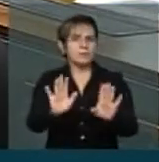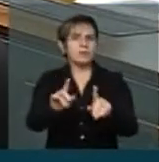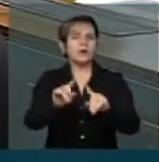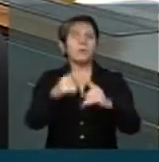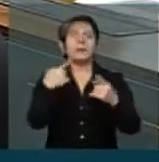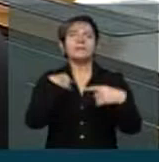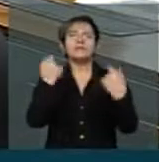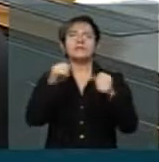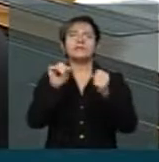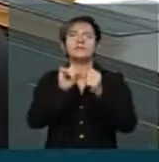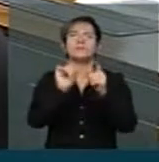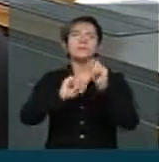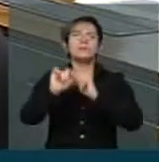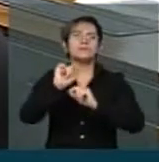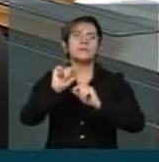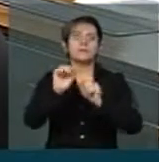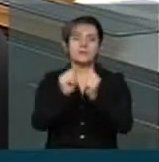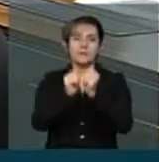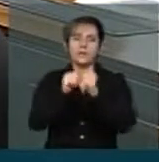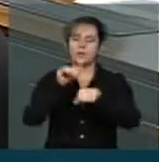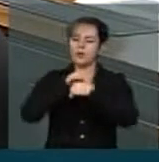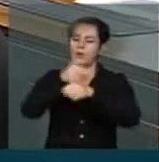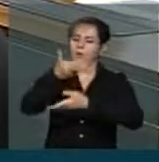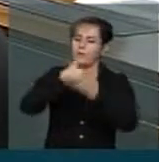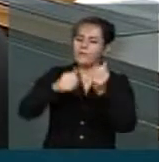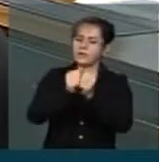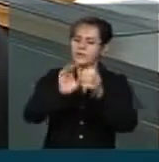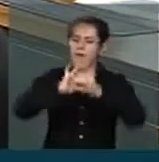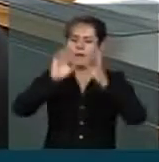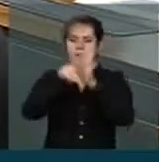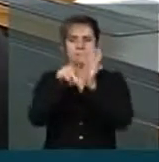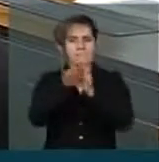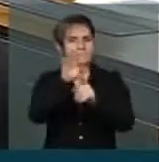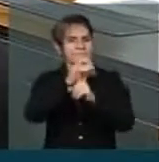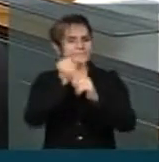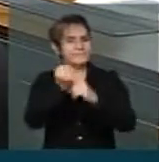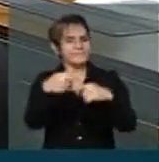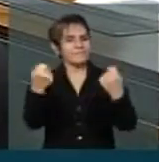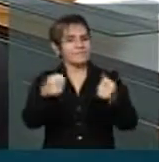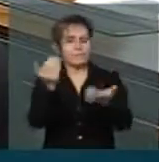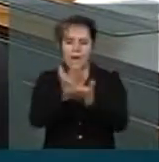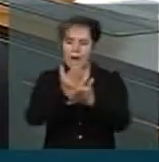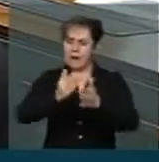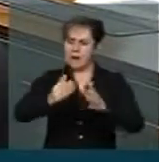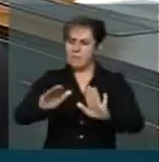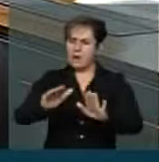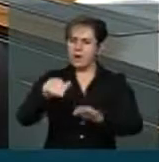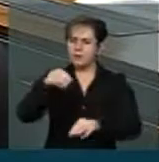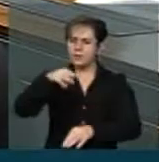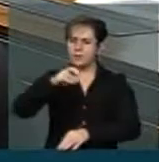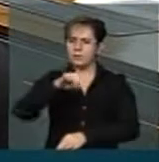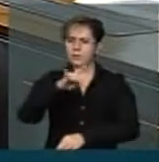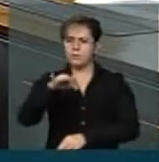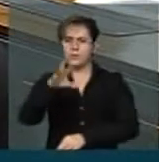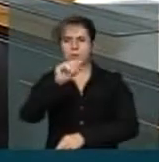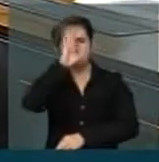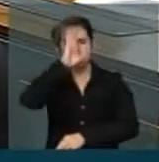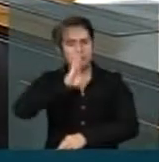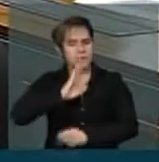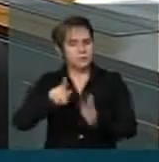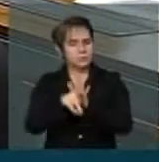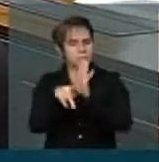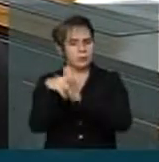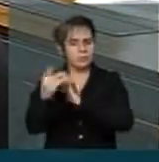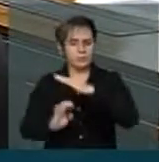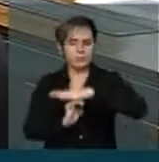modo que a gente faça esse debate franco com a sociedade, como, por exemplo, eu defendo, nós temos que acabar com essas minutagens gratuitas de operadores da mesma